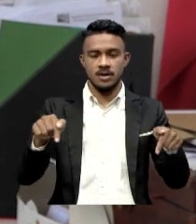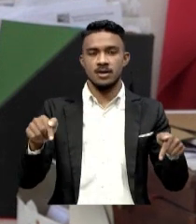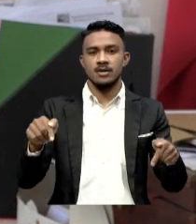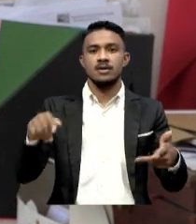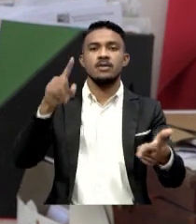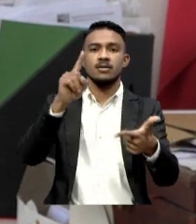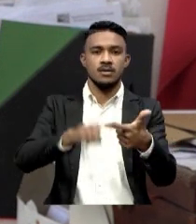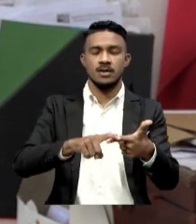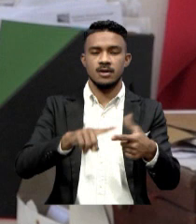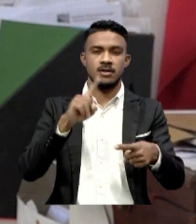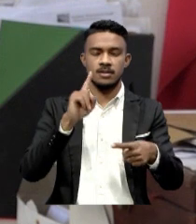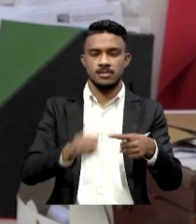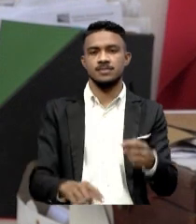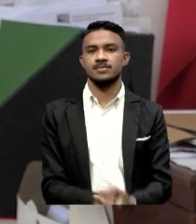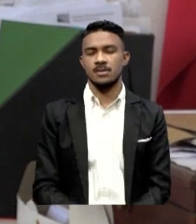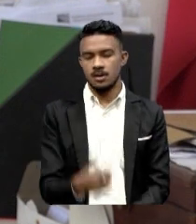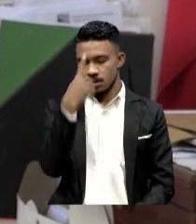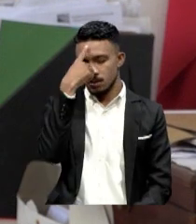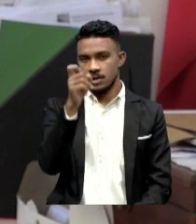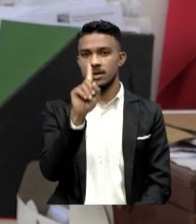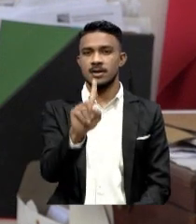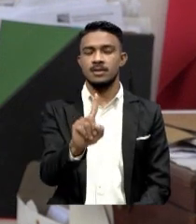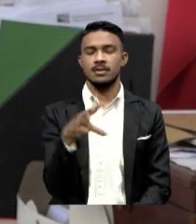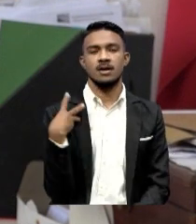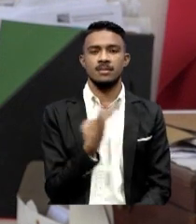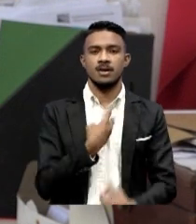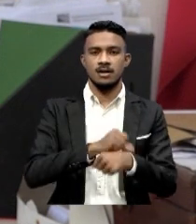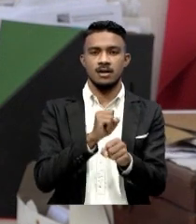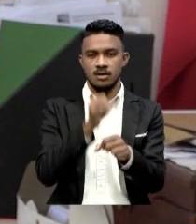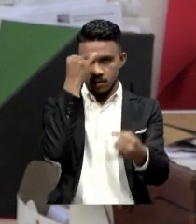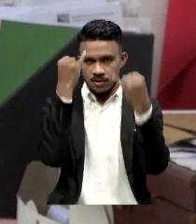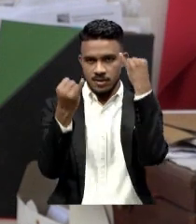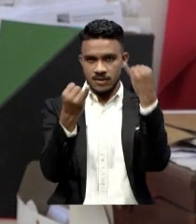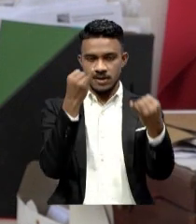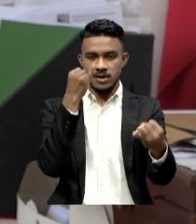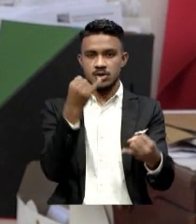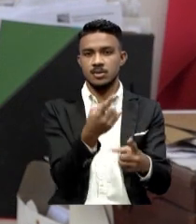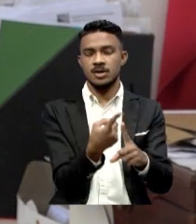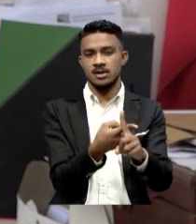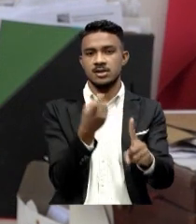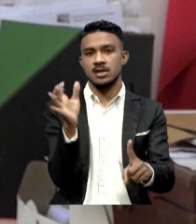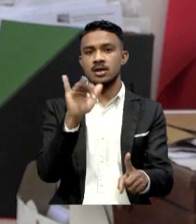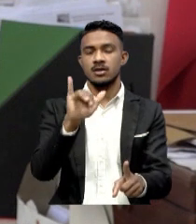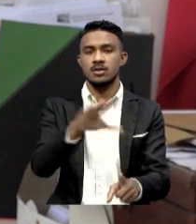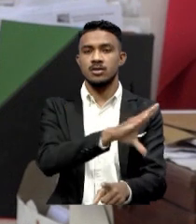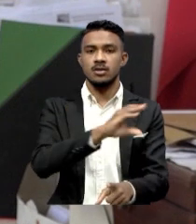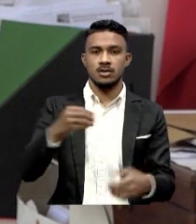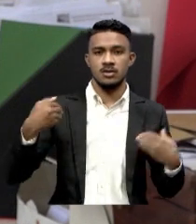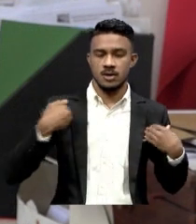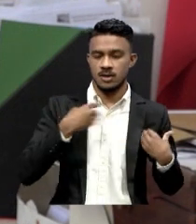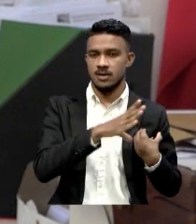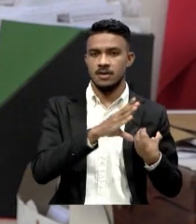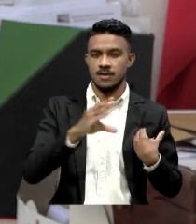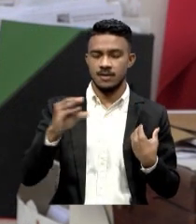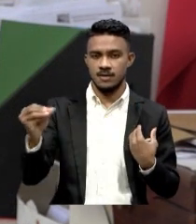cira, simu, né, dobel, também, né, macalo, a minha lá aviso para ser roto, reclamações, bem, existe direito, reclamação, bem,